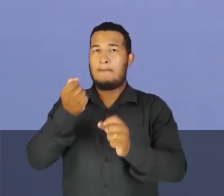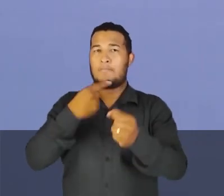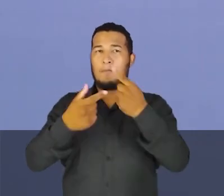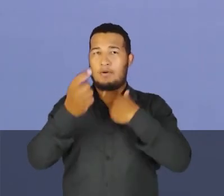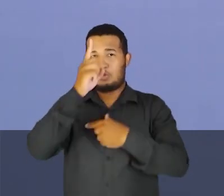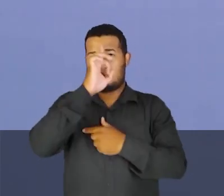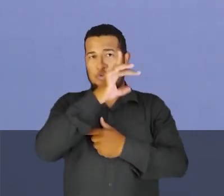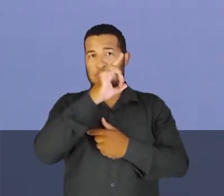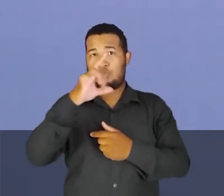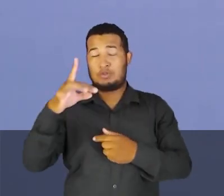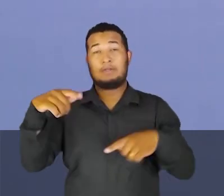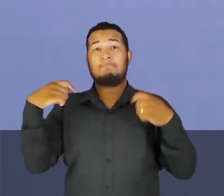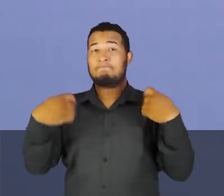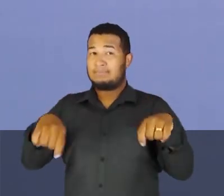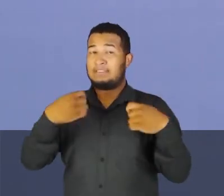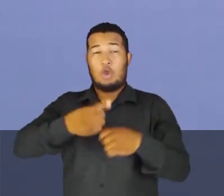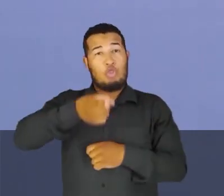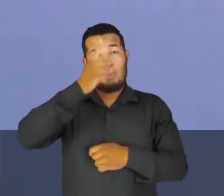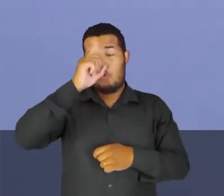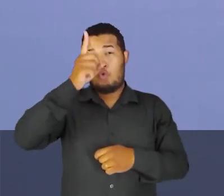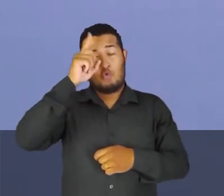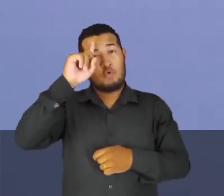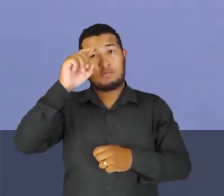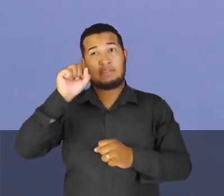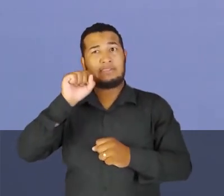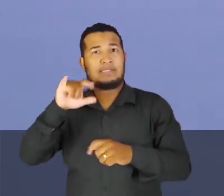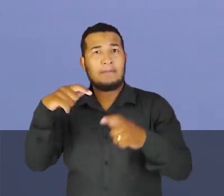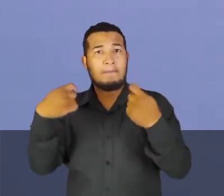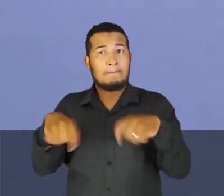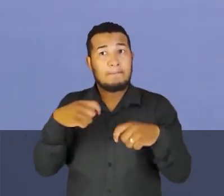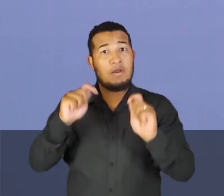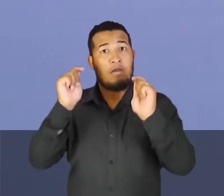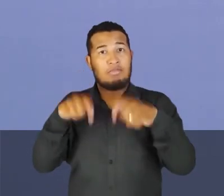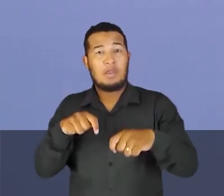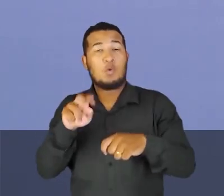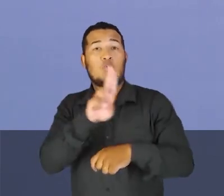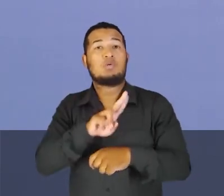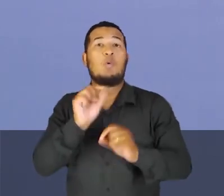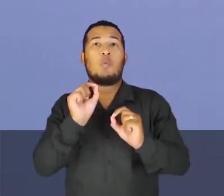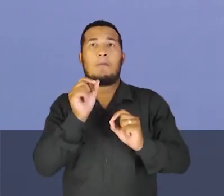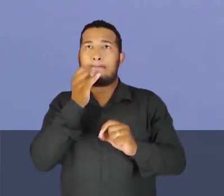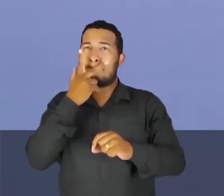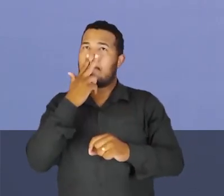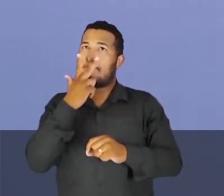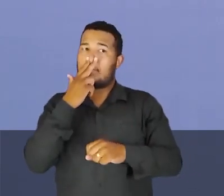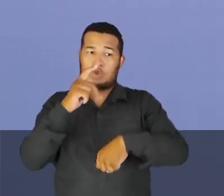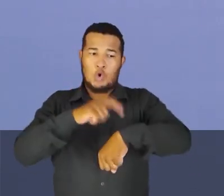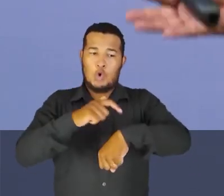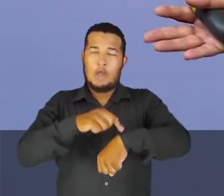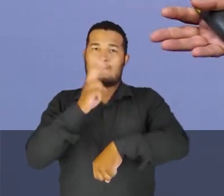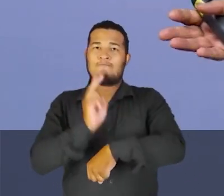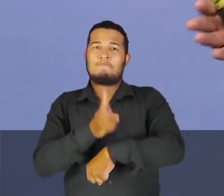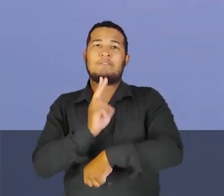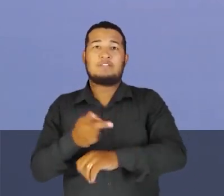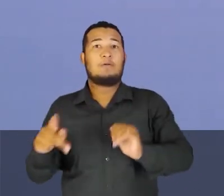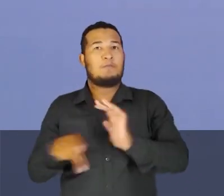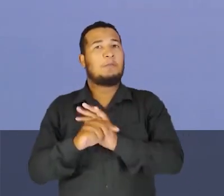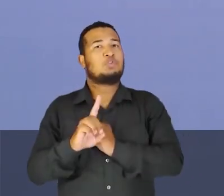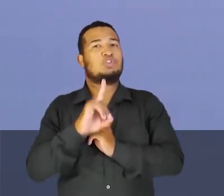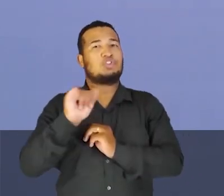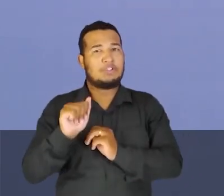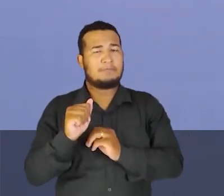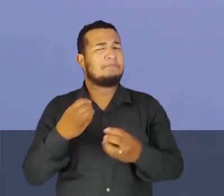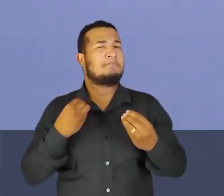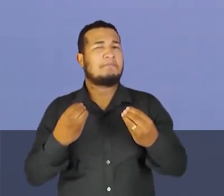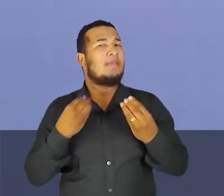ela deve ser tomada diariamente e, se necessário, se possível, ser tomado na mesma hora do dia, no caso, né? Para